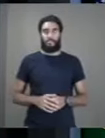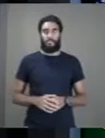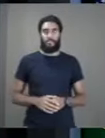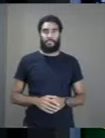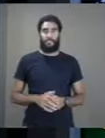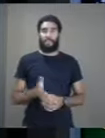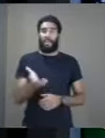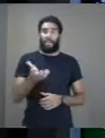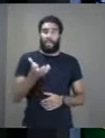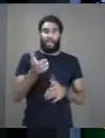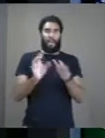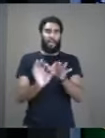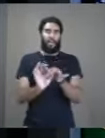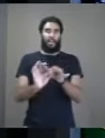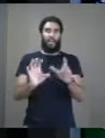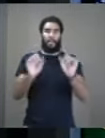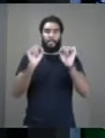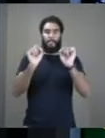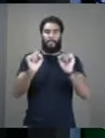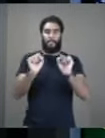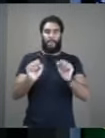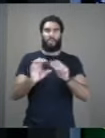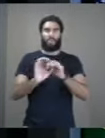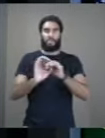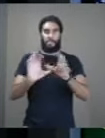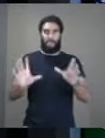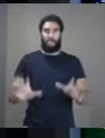Querem liberar.